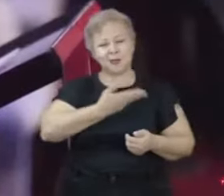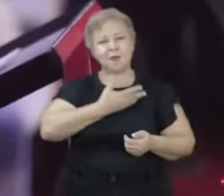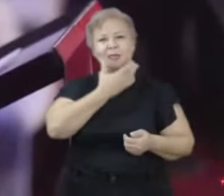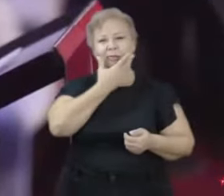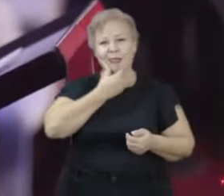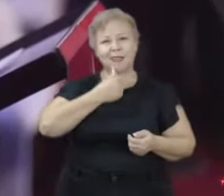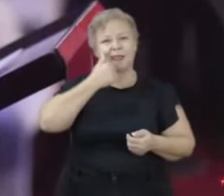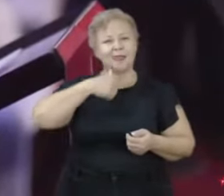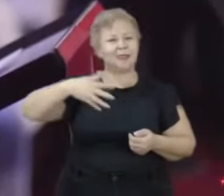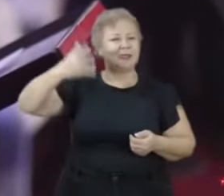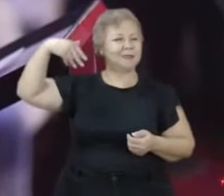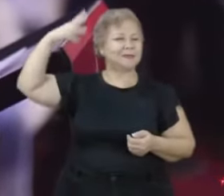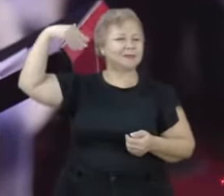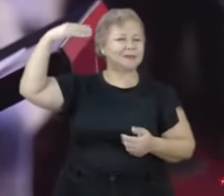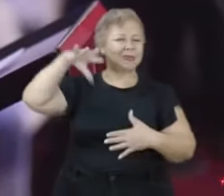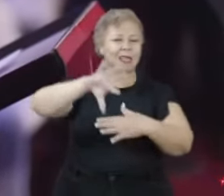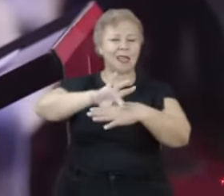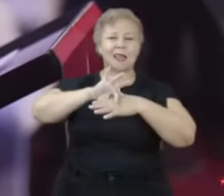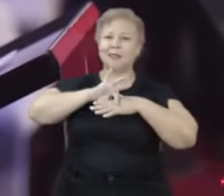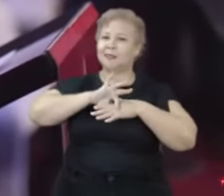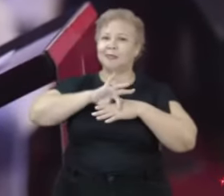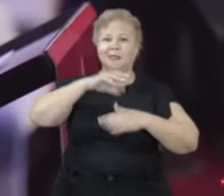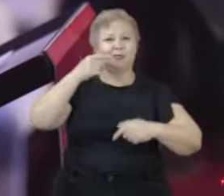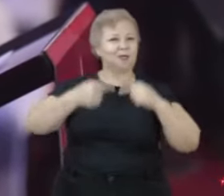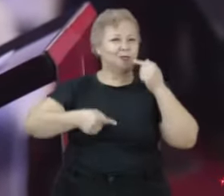companheiras, lideranças políticas,